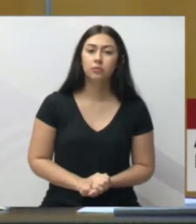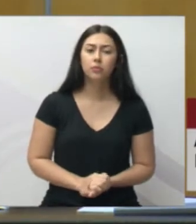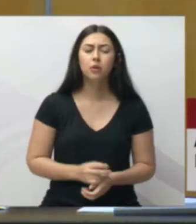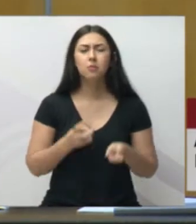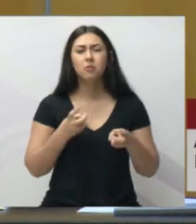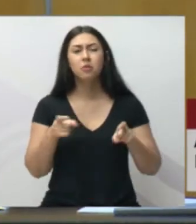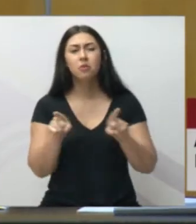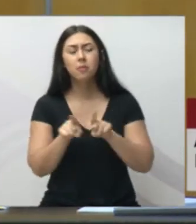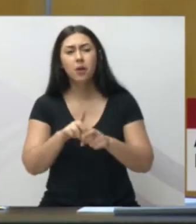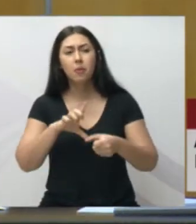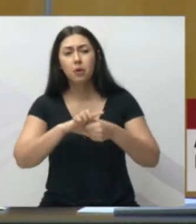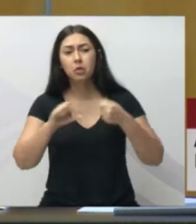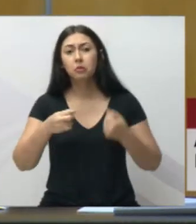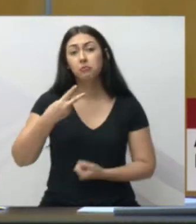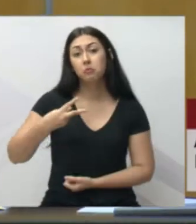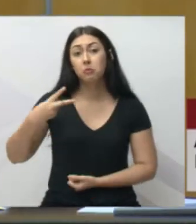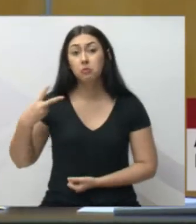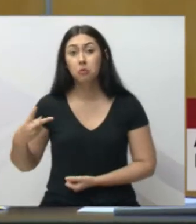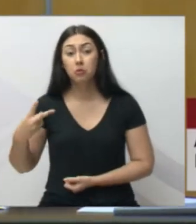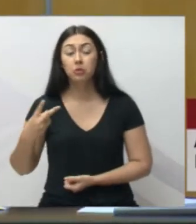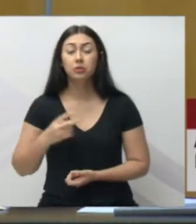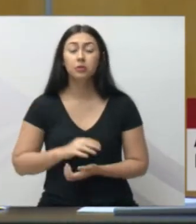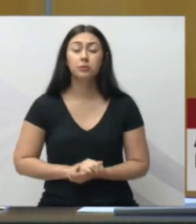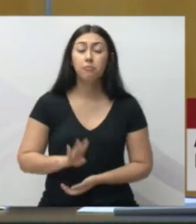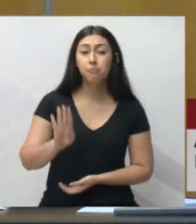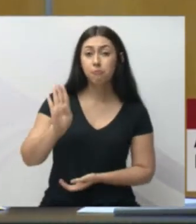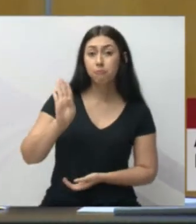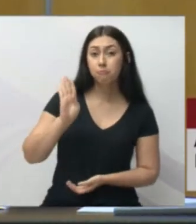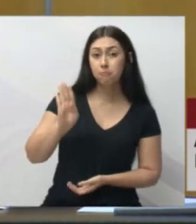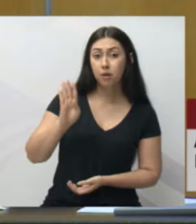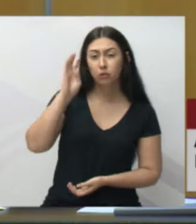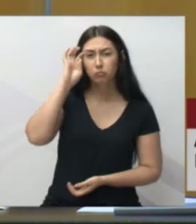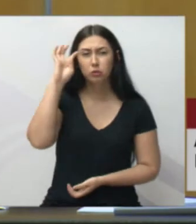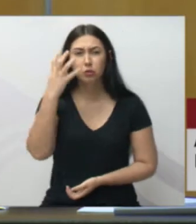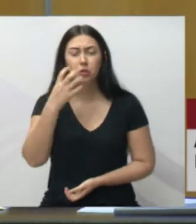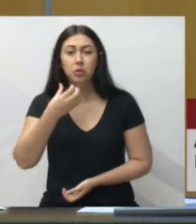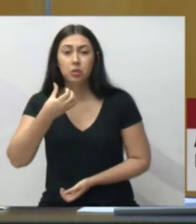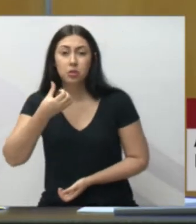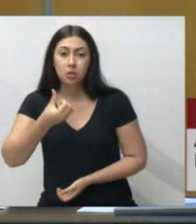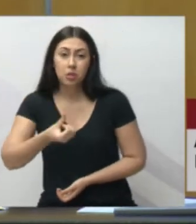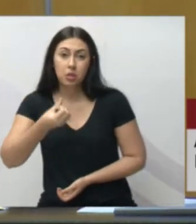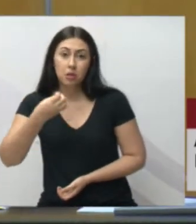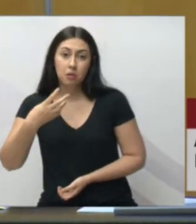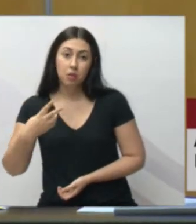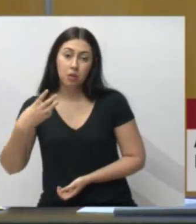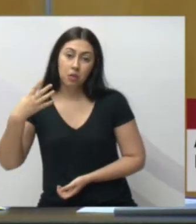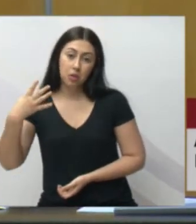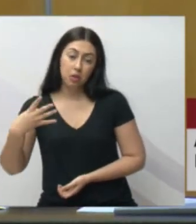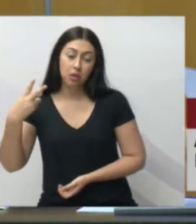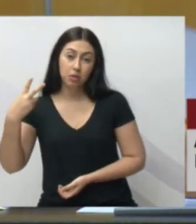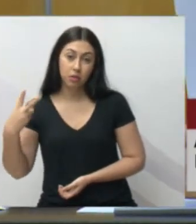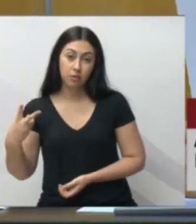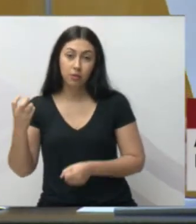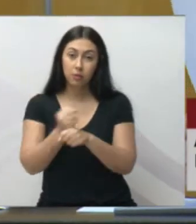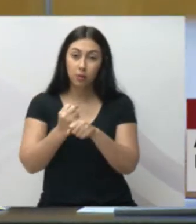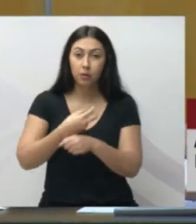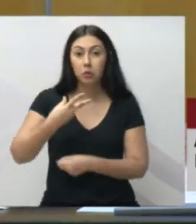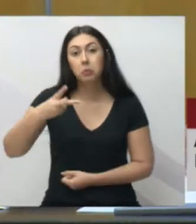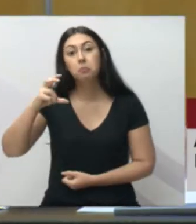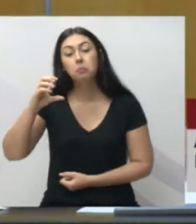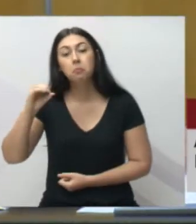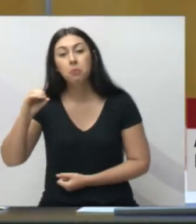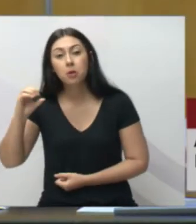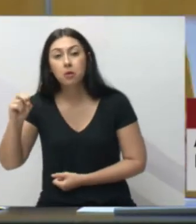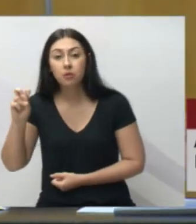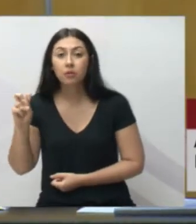artigo 22, letra B, da resolução número 642, de 29 de setembro de 2005, determina que cabe